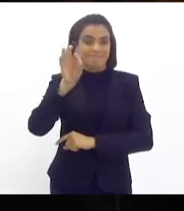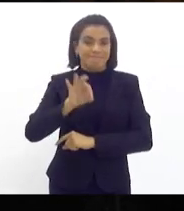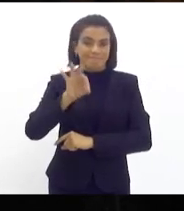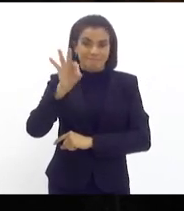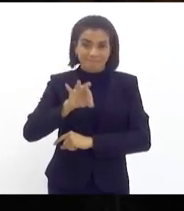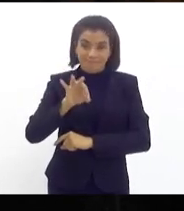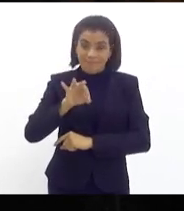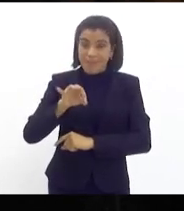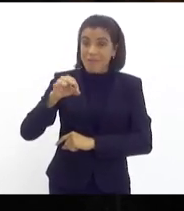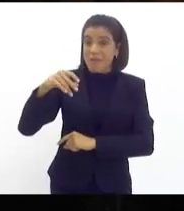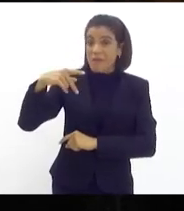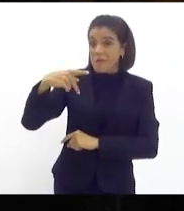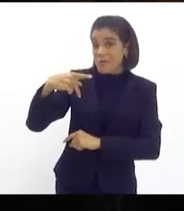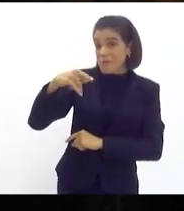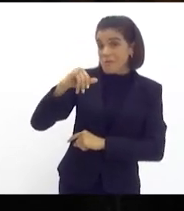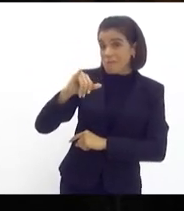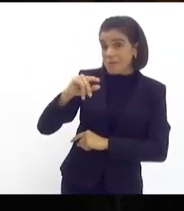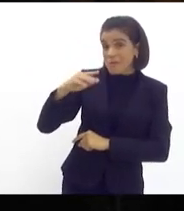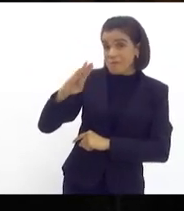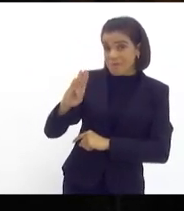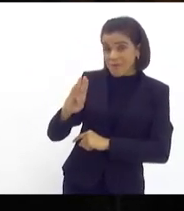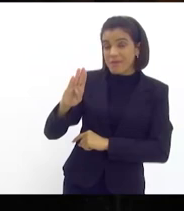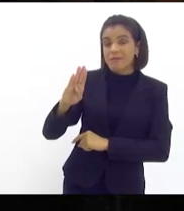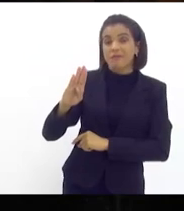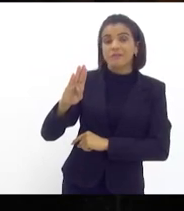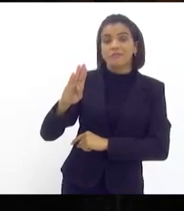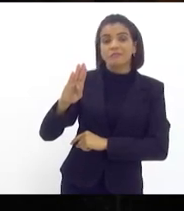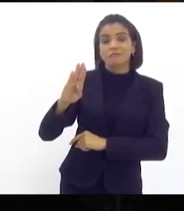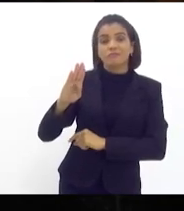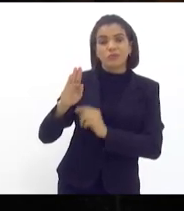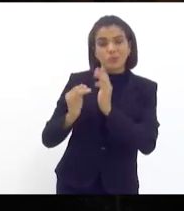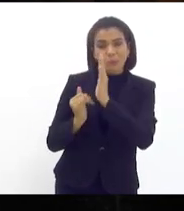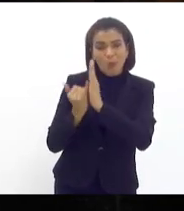e o PIB do Estado do Rio de Janeiro decresceu